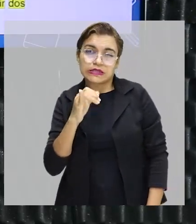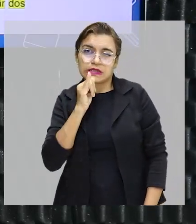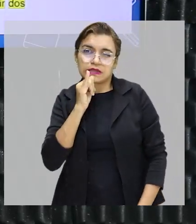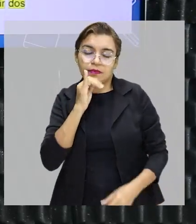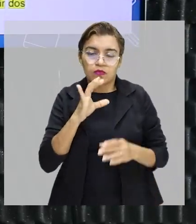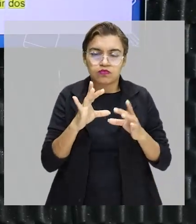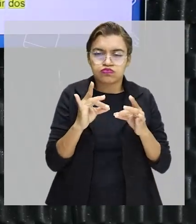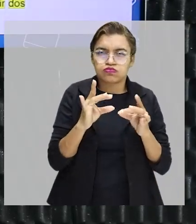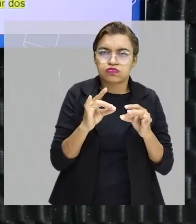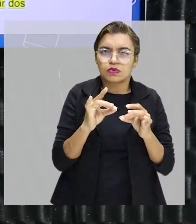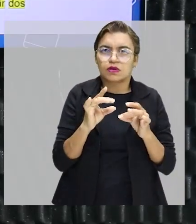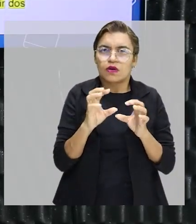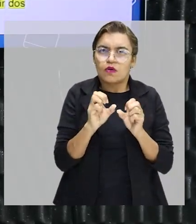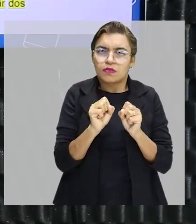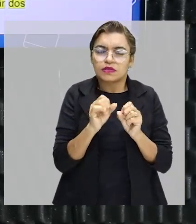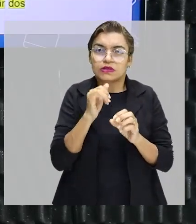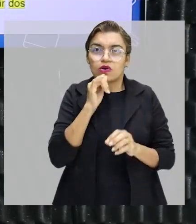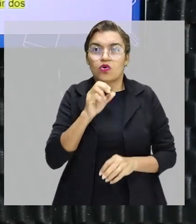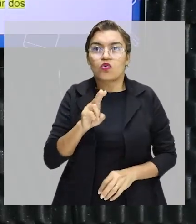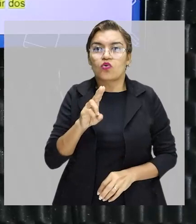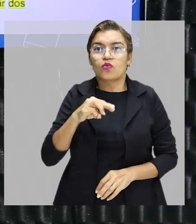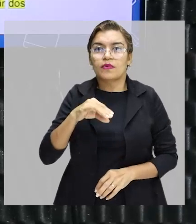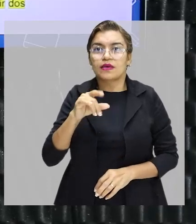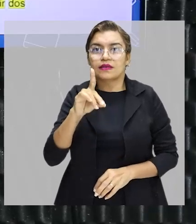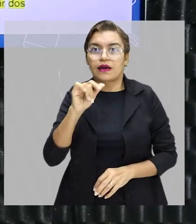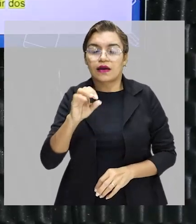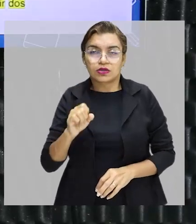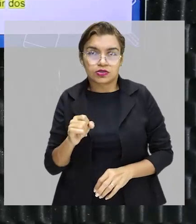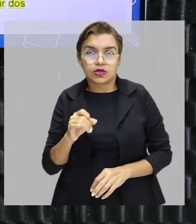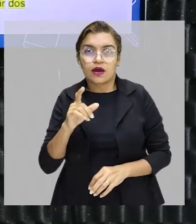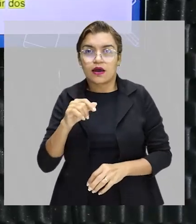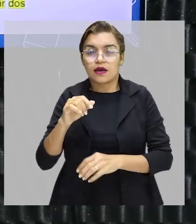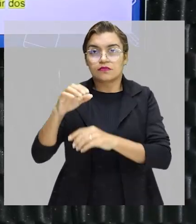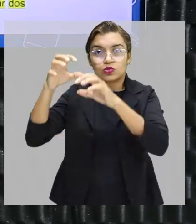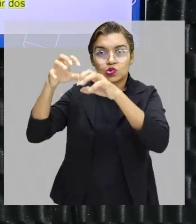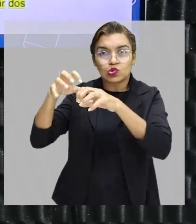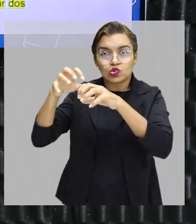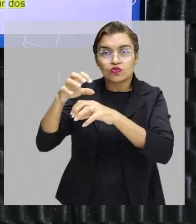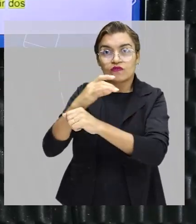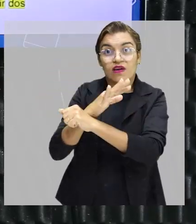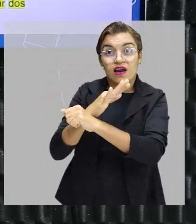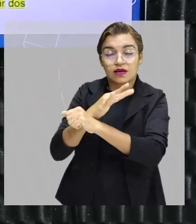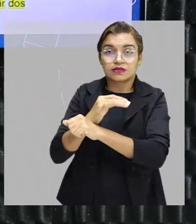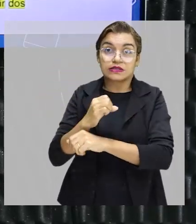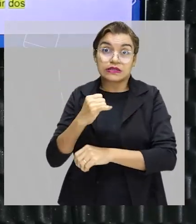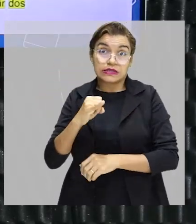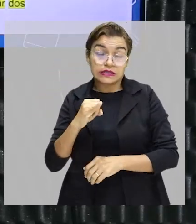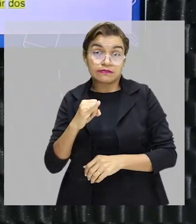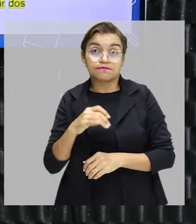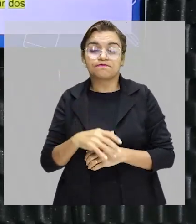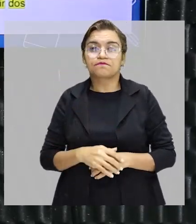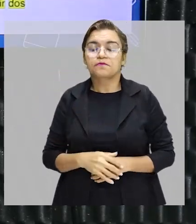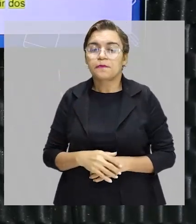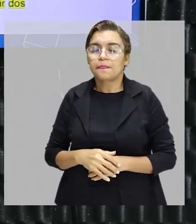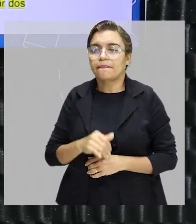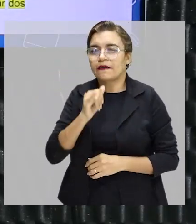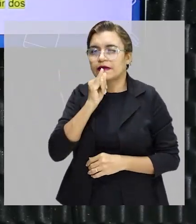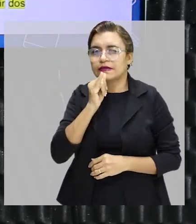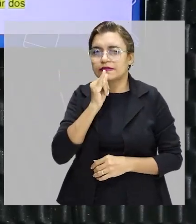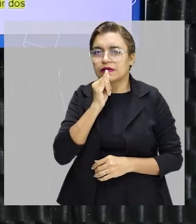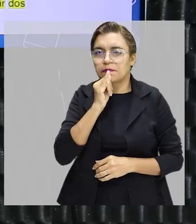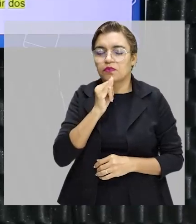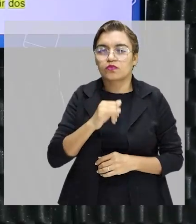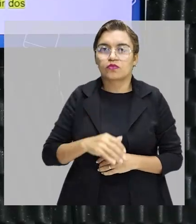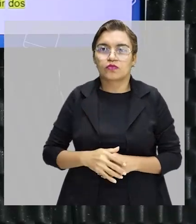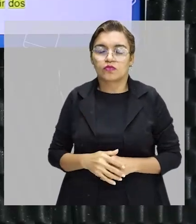então isso vai precipitar, chamamos de chuva ácida. Se for em corpos d'água, você vai ter uma